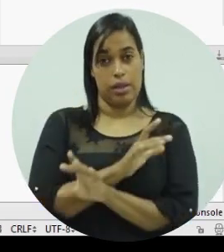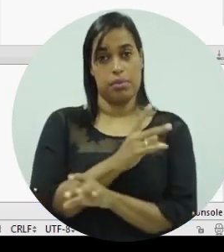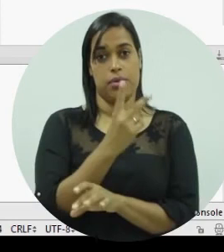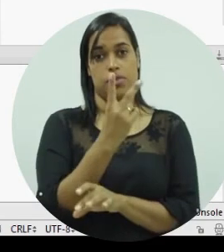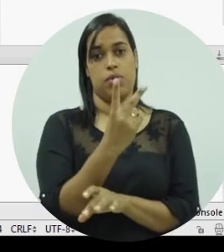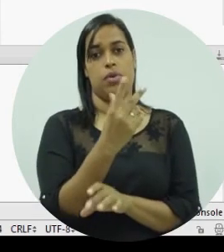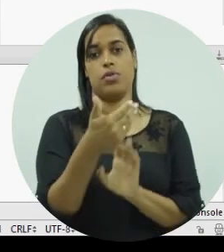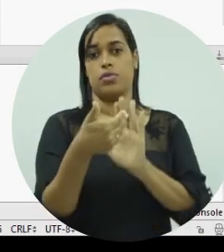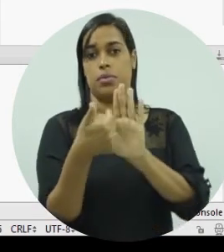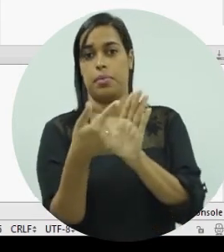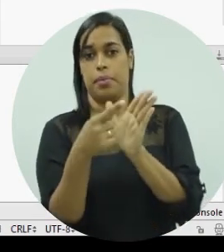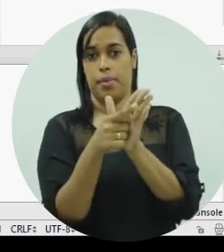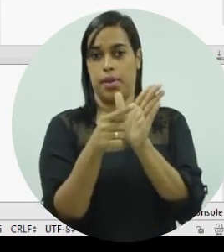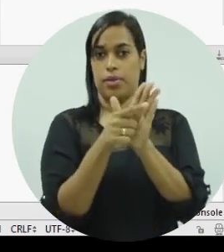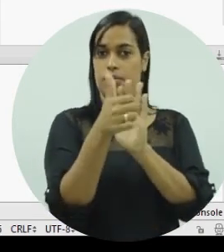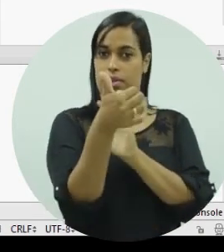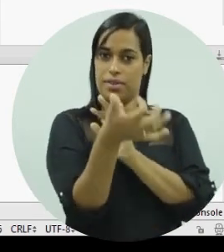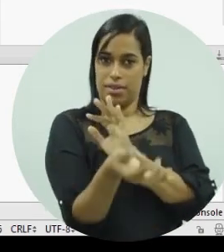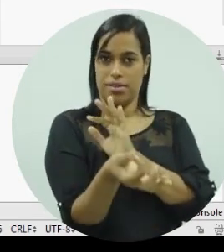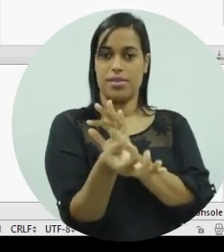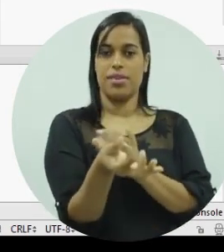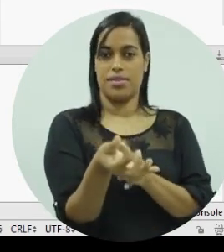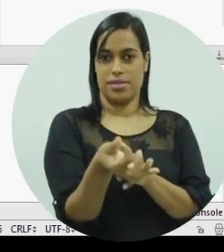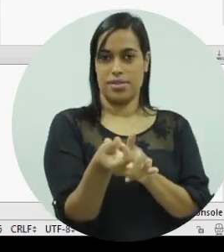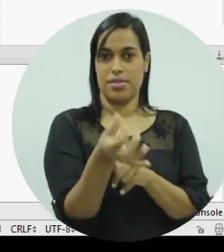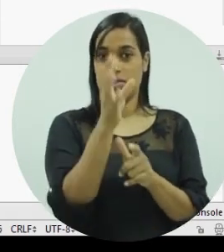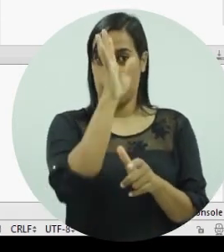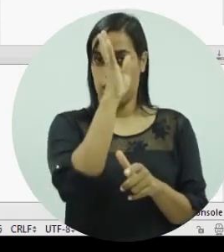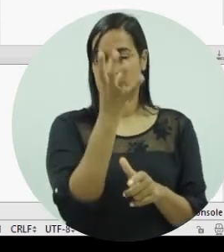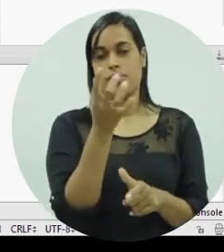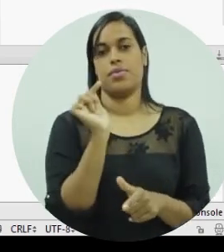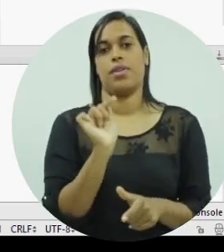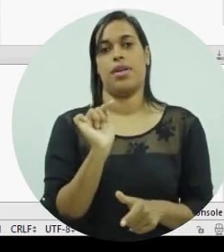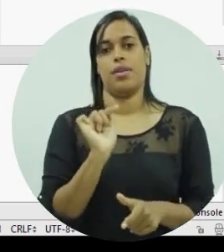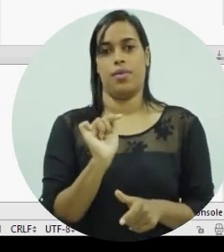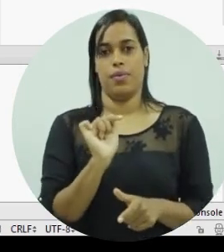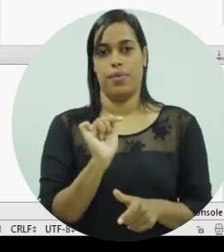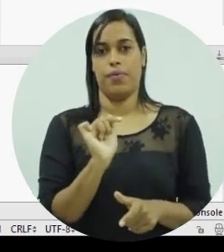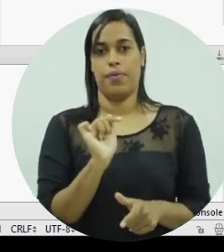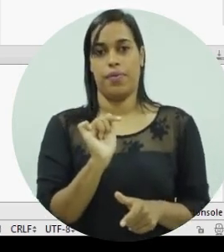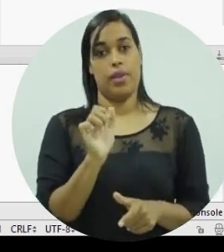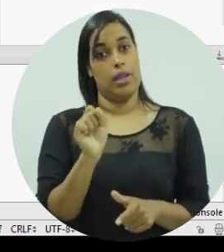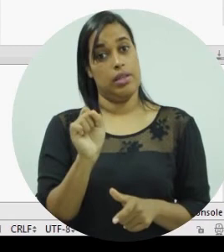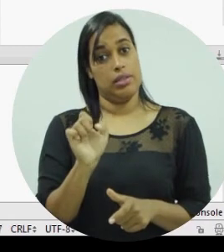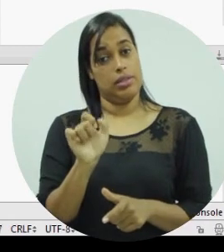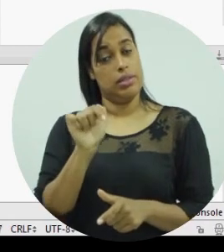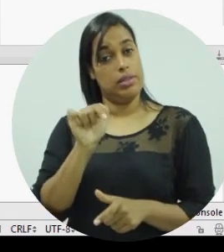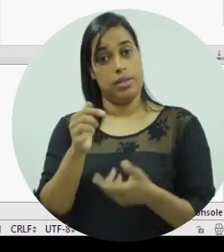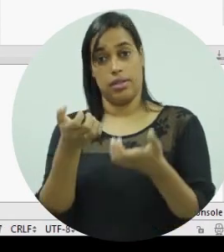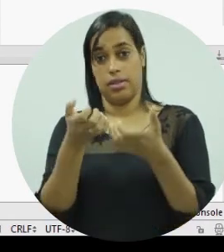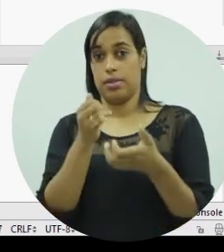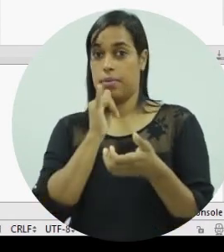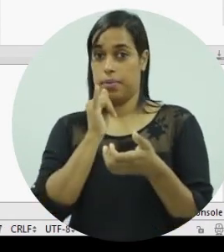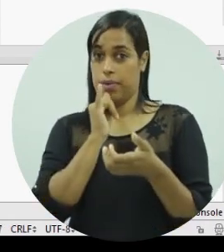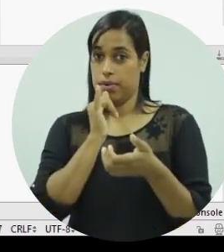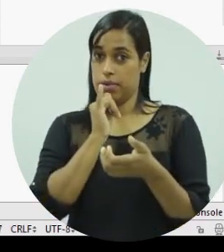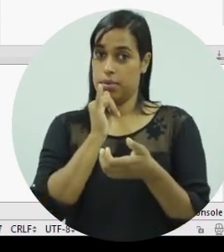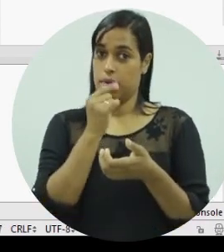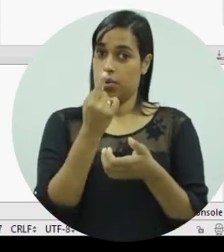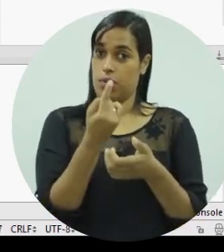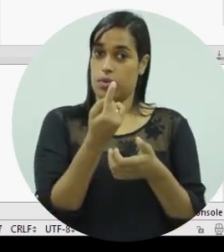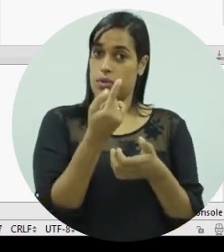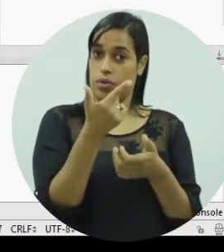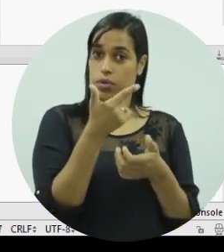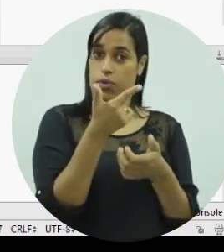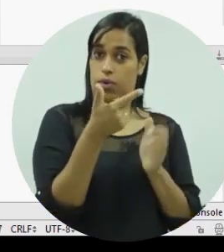depois 2 menos 16, que vai ser o resultado aqui. Se ainda assim a gente quiser